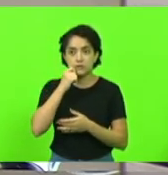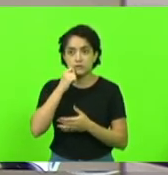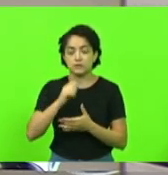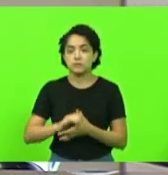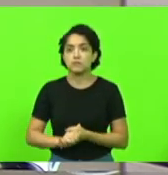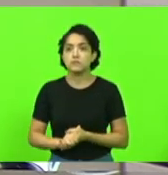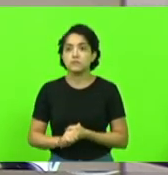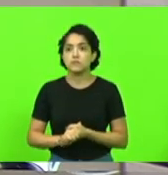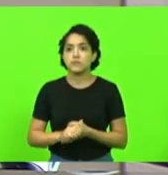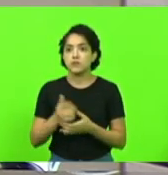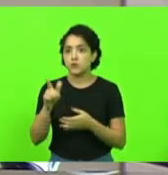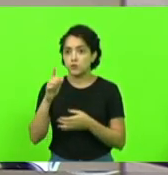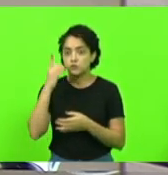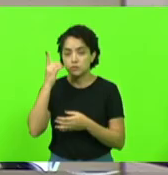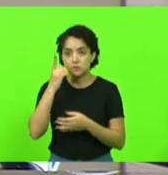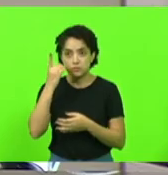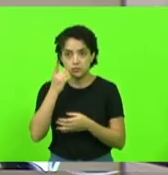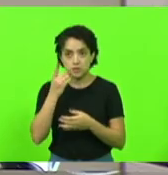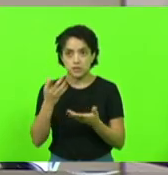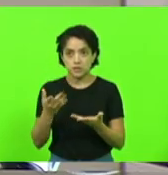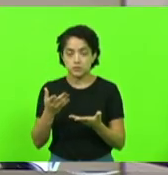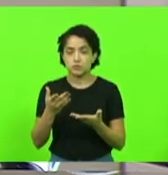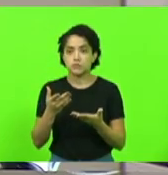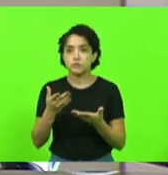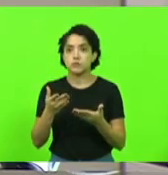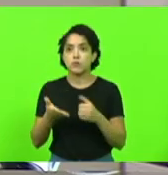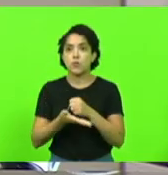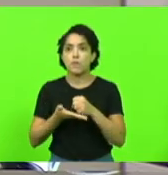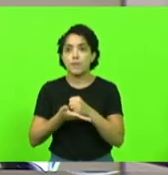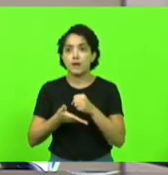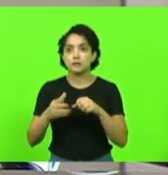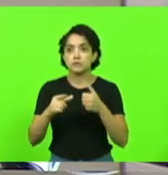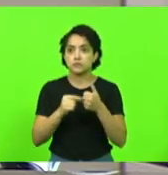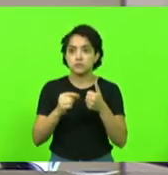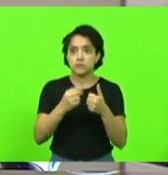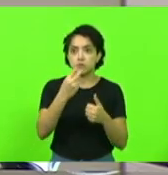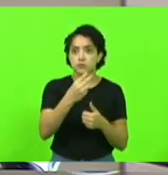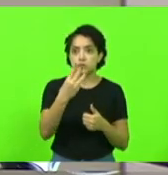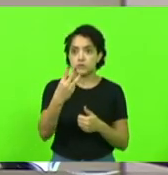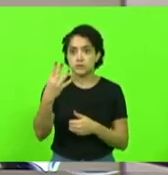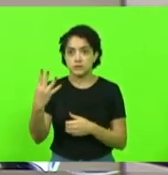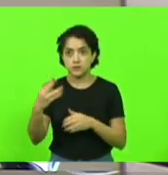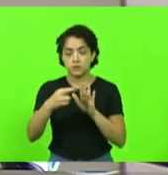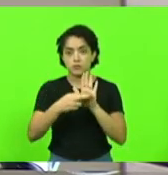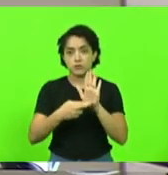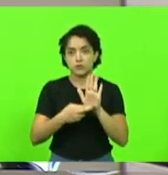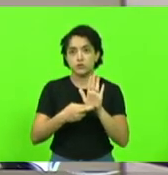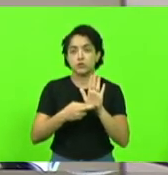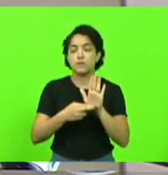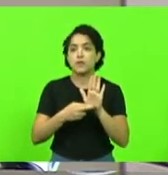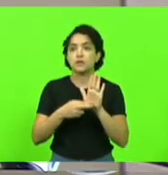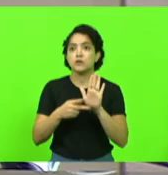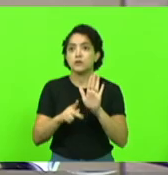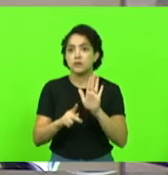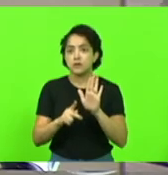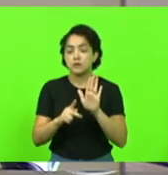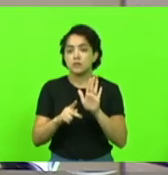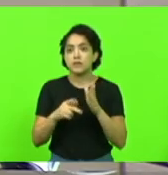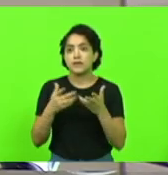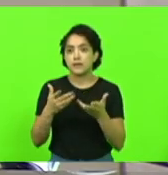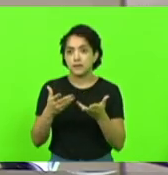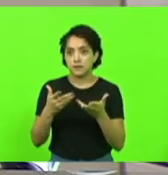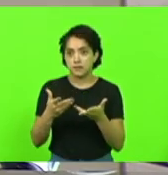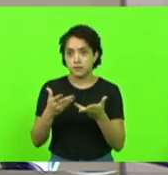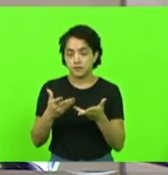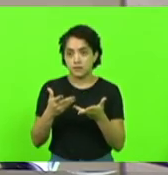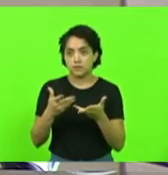Campagnolo e outros. Com amparo no artigo 234 do Regimento Interno, requer a Vossa Excelência que